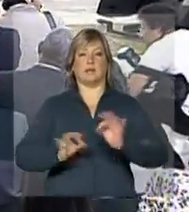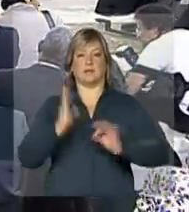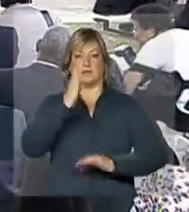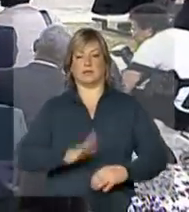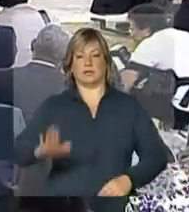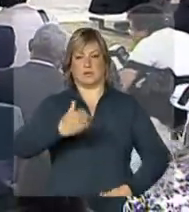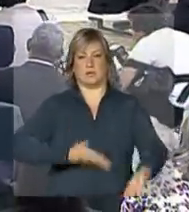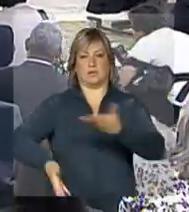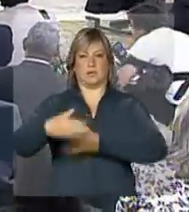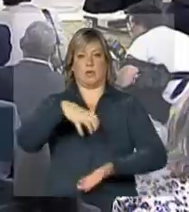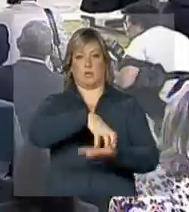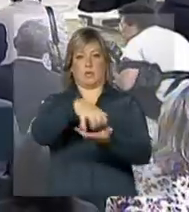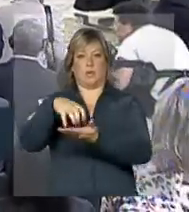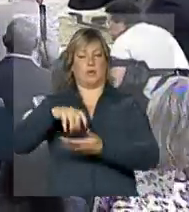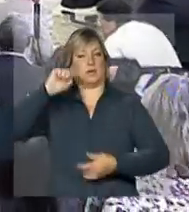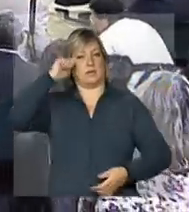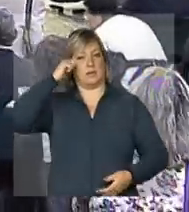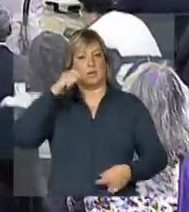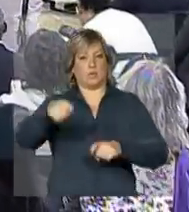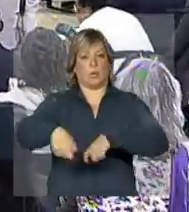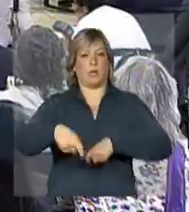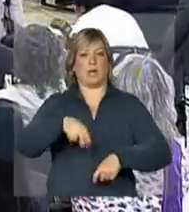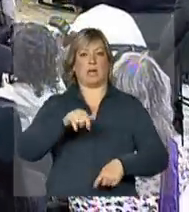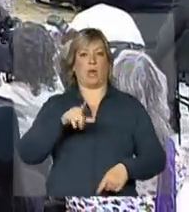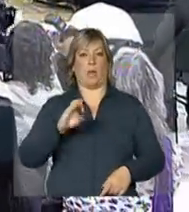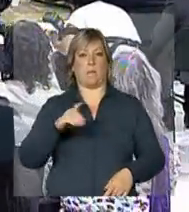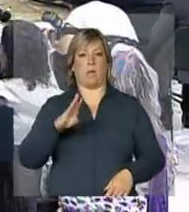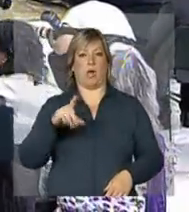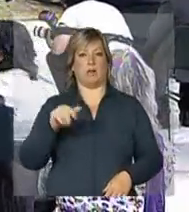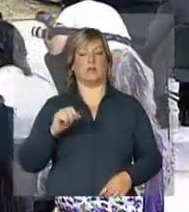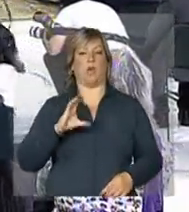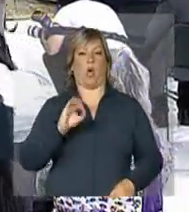de articulação das Comunidades negras rurais quilombolas